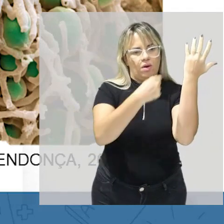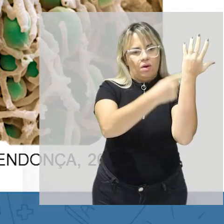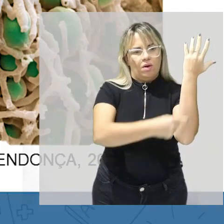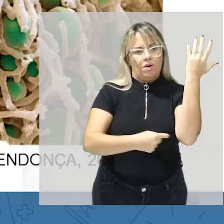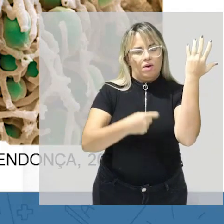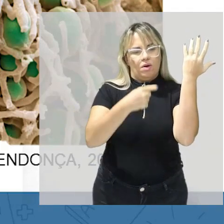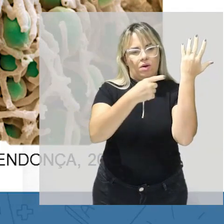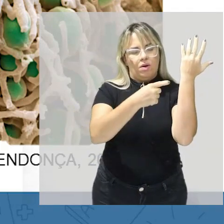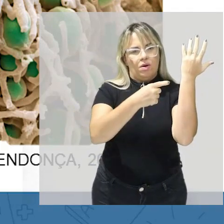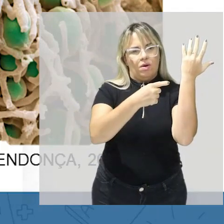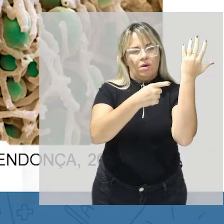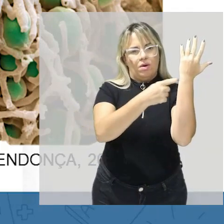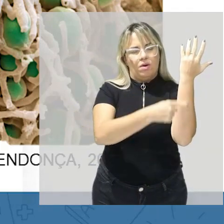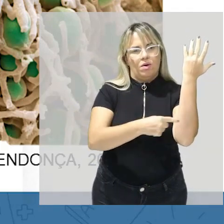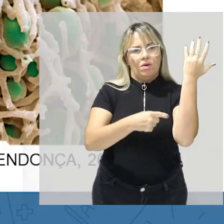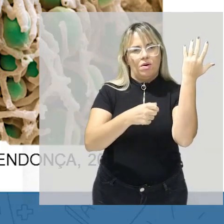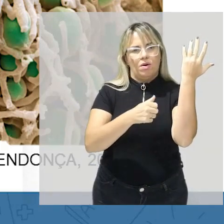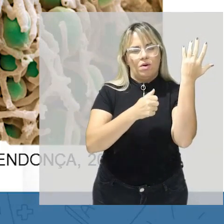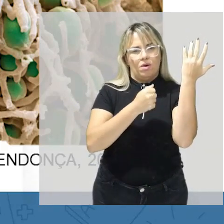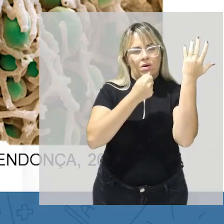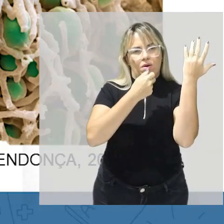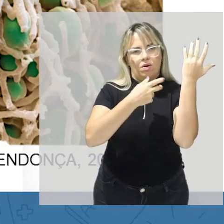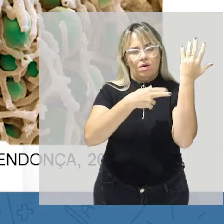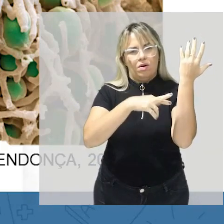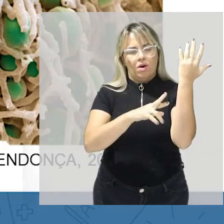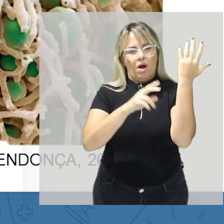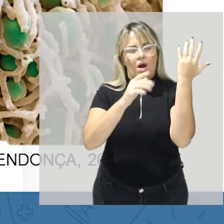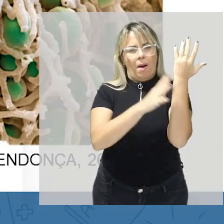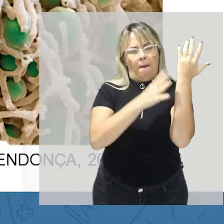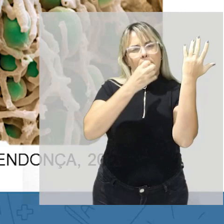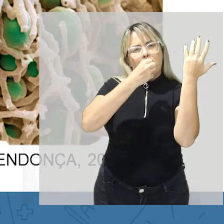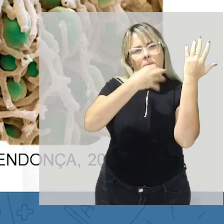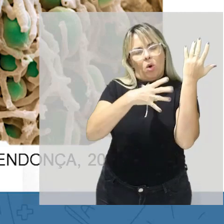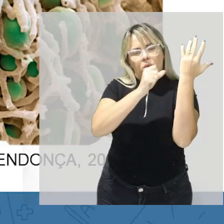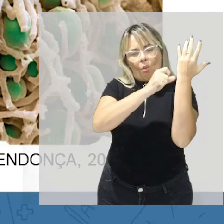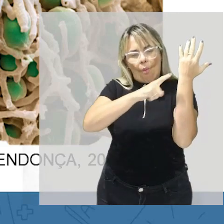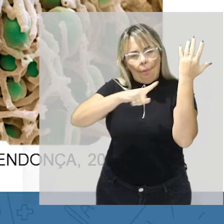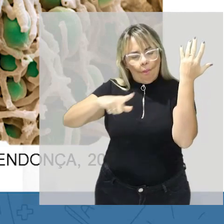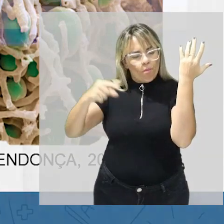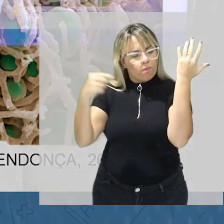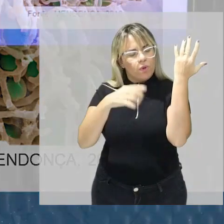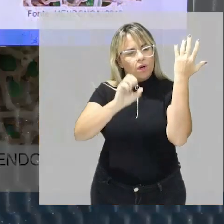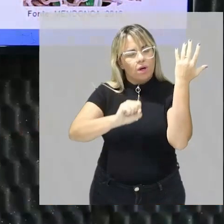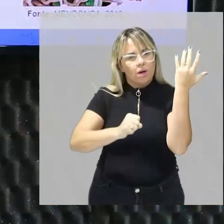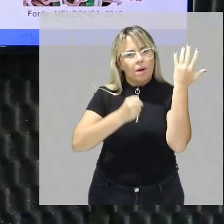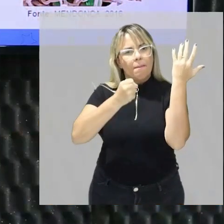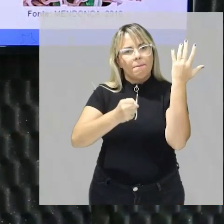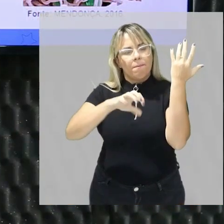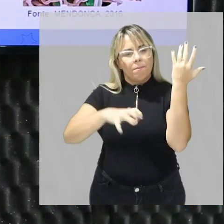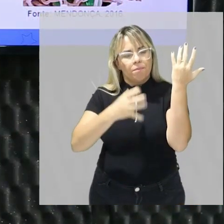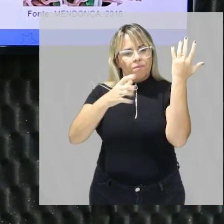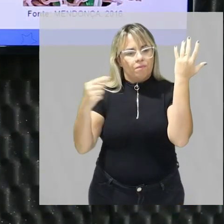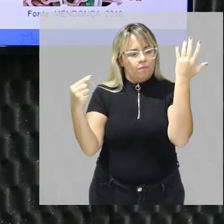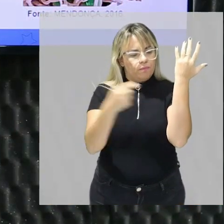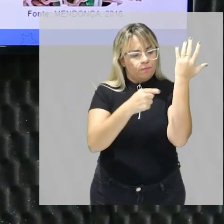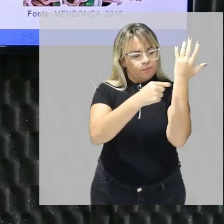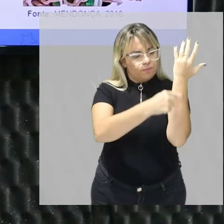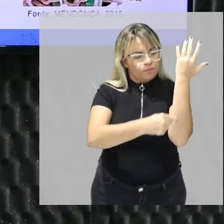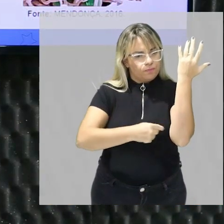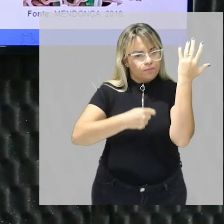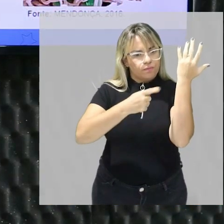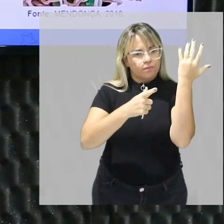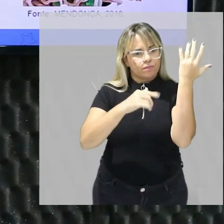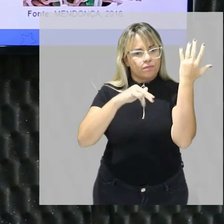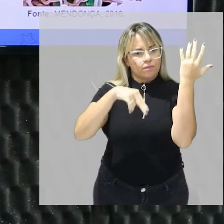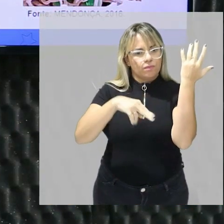local onde o ar tem uma boa qualidade, né, o ar é limpo, você vai perceber que pode acontecer a presença dos líquens, né, que são